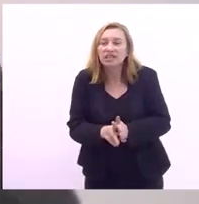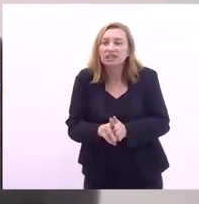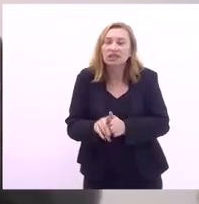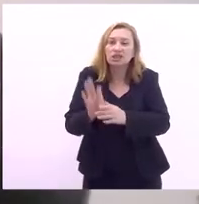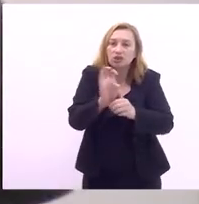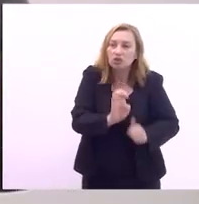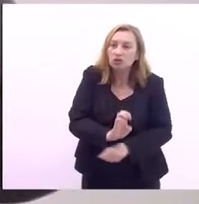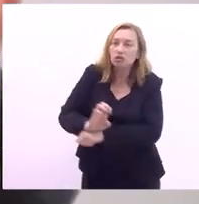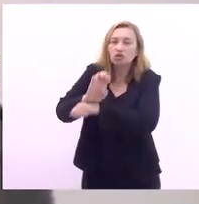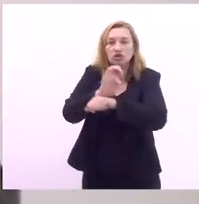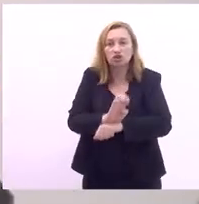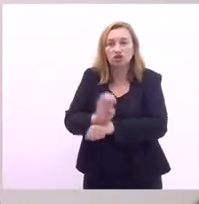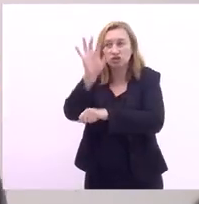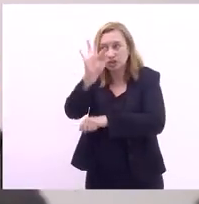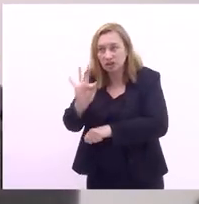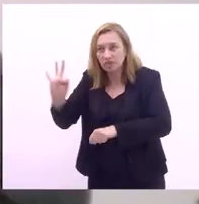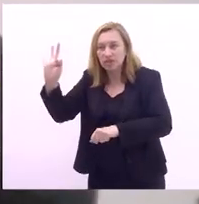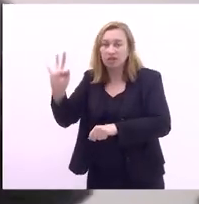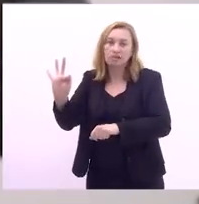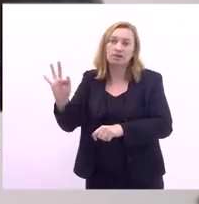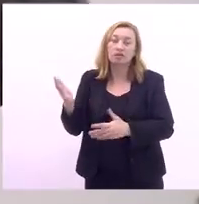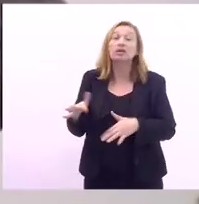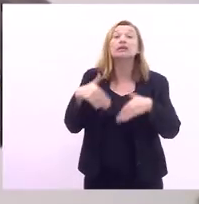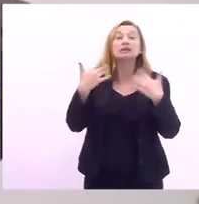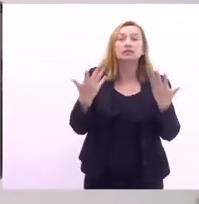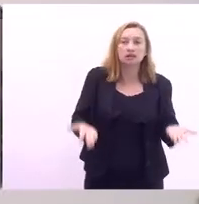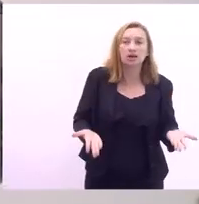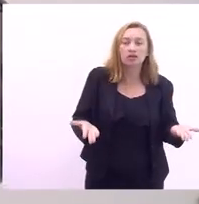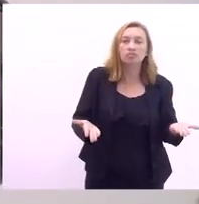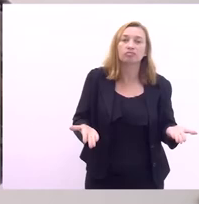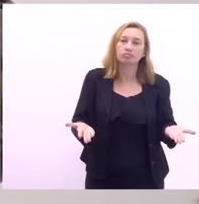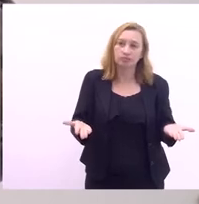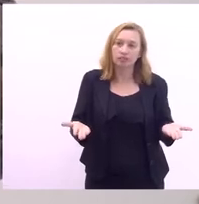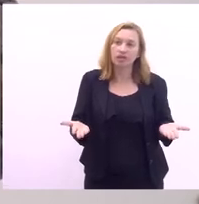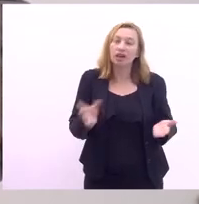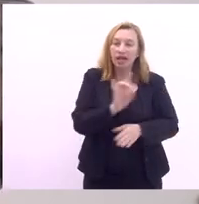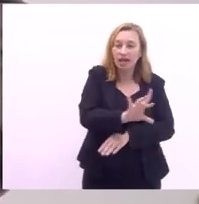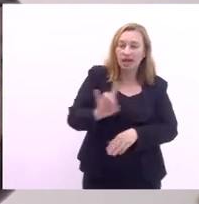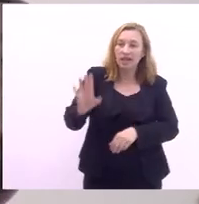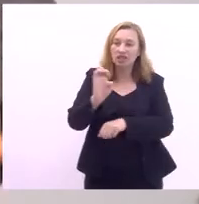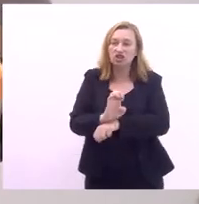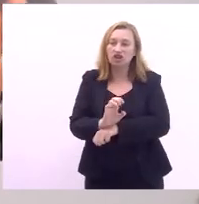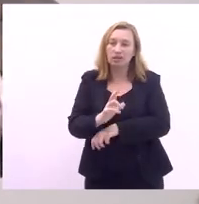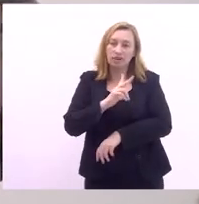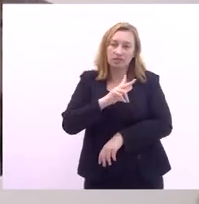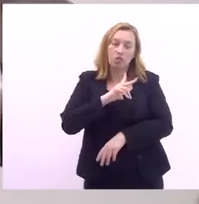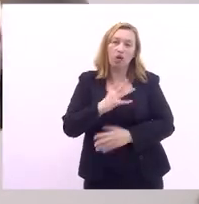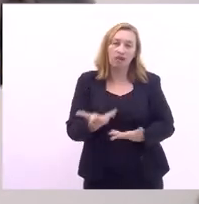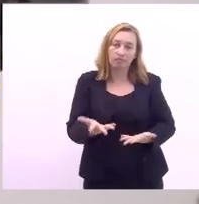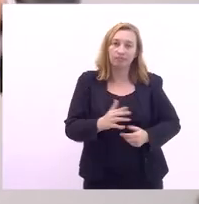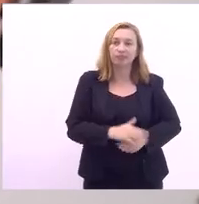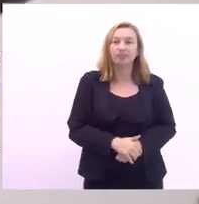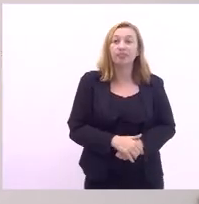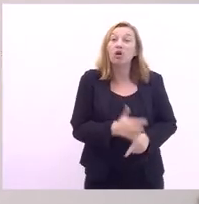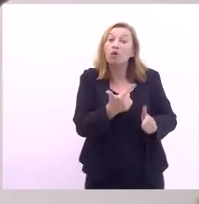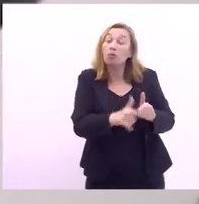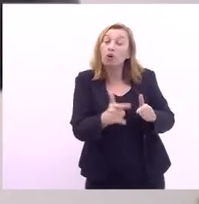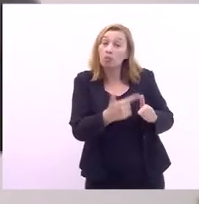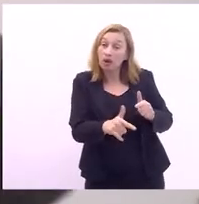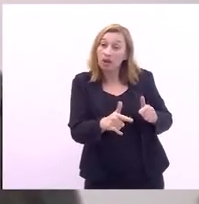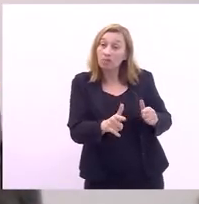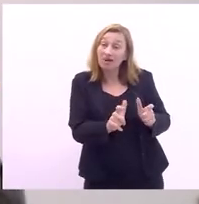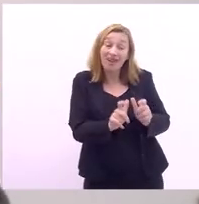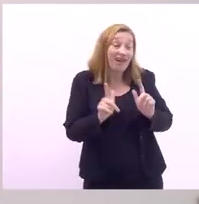da federação, as unidades que se interessem. Então, nos estados onde o problema também